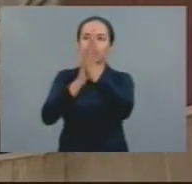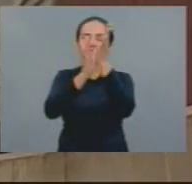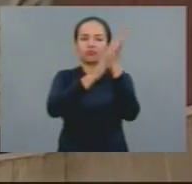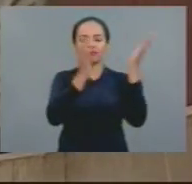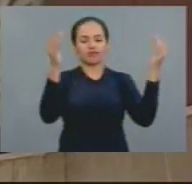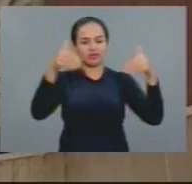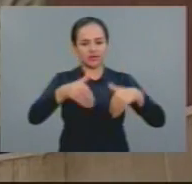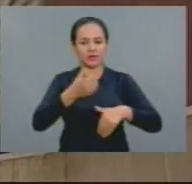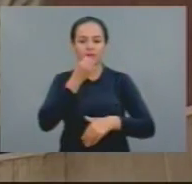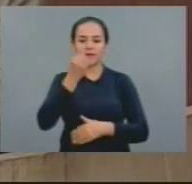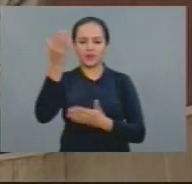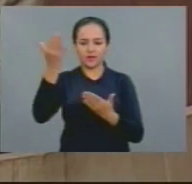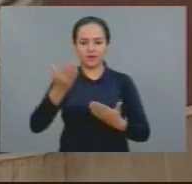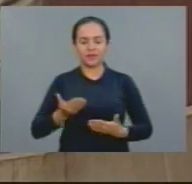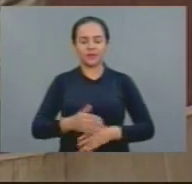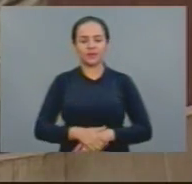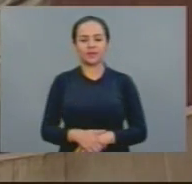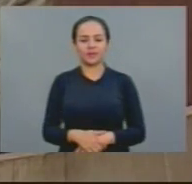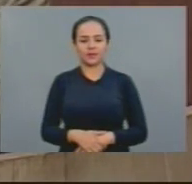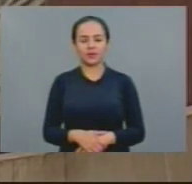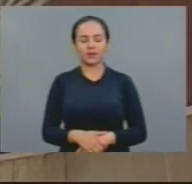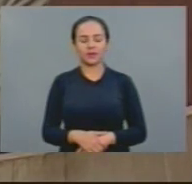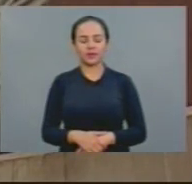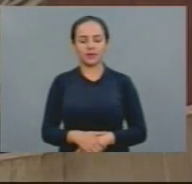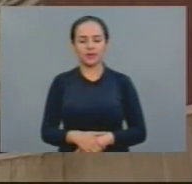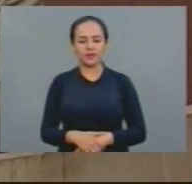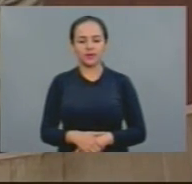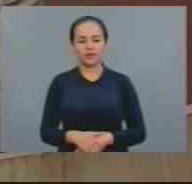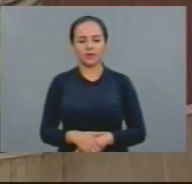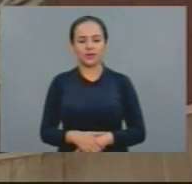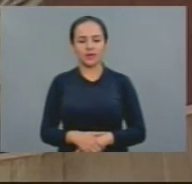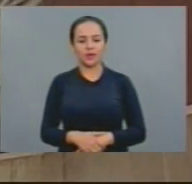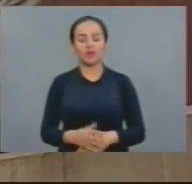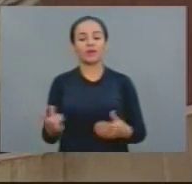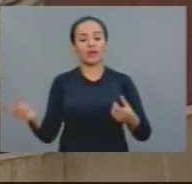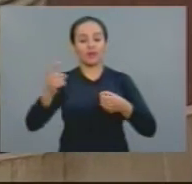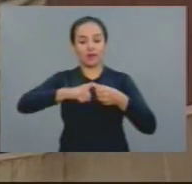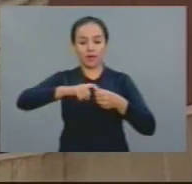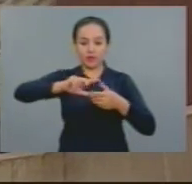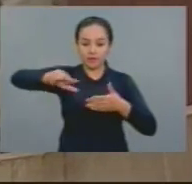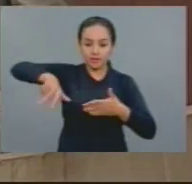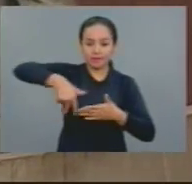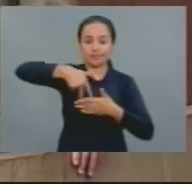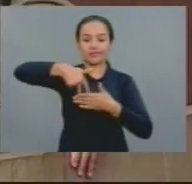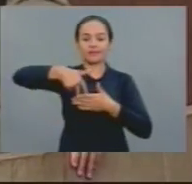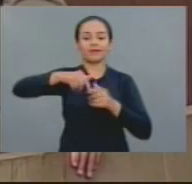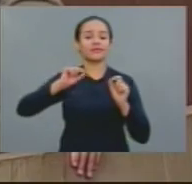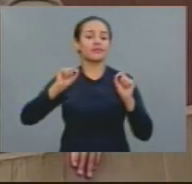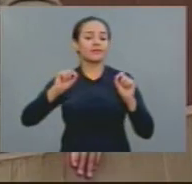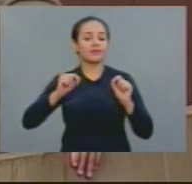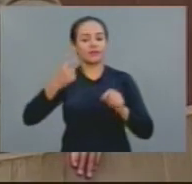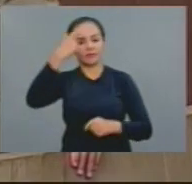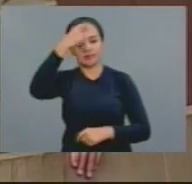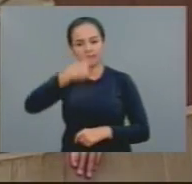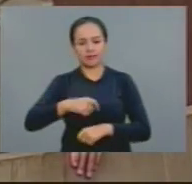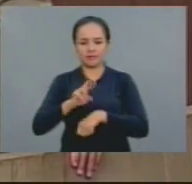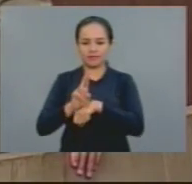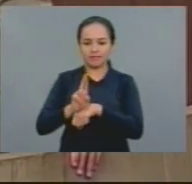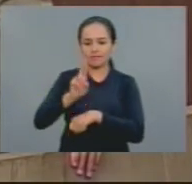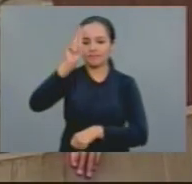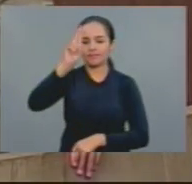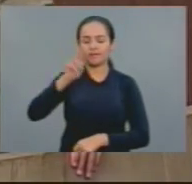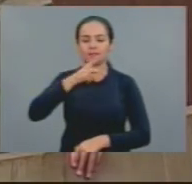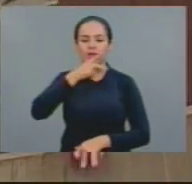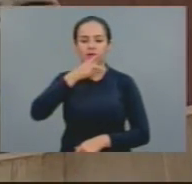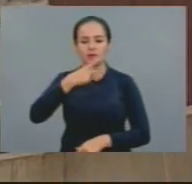saudação. Senhor presidente, eu volto aqui a esta tribuna como representante do PSOL e da Frente